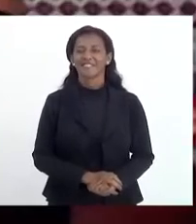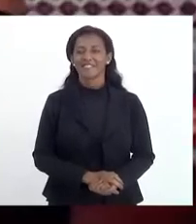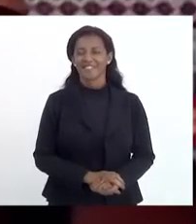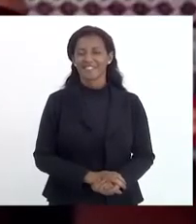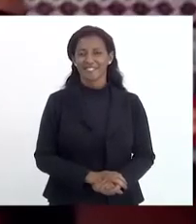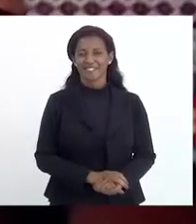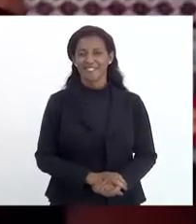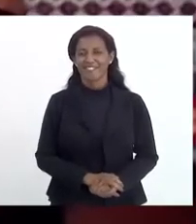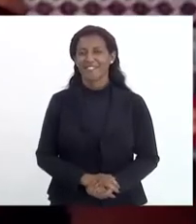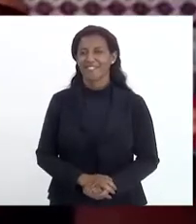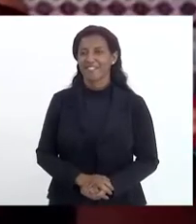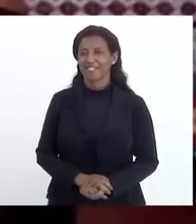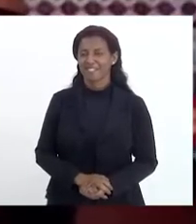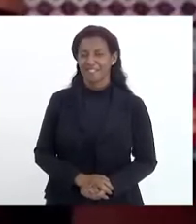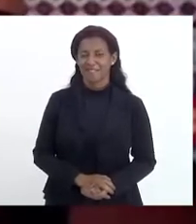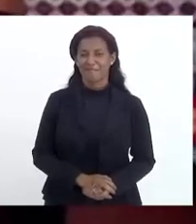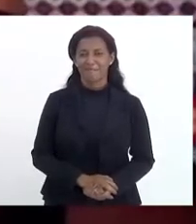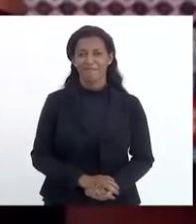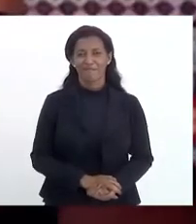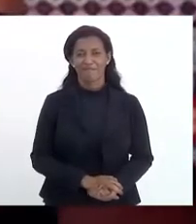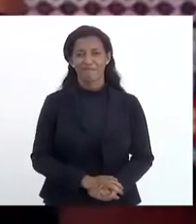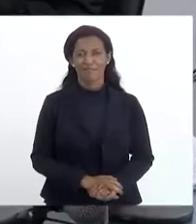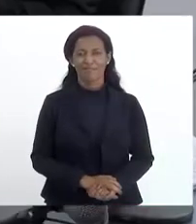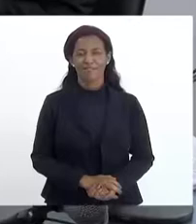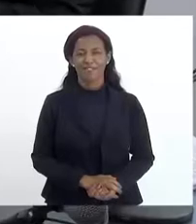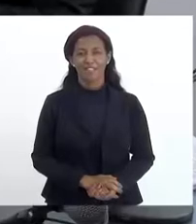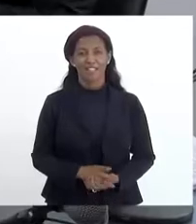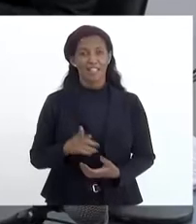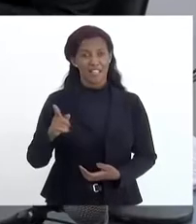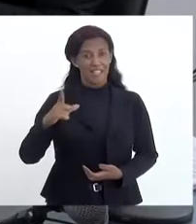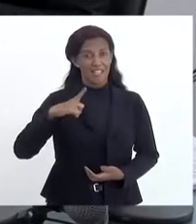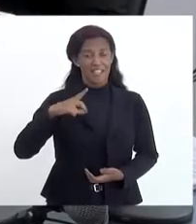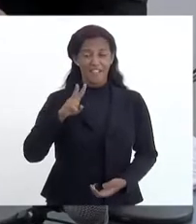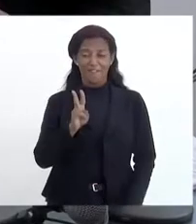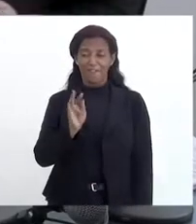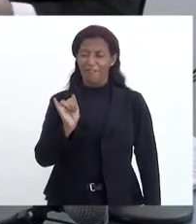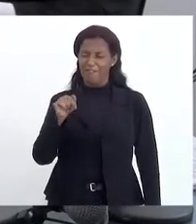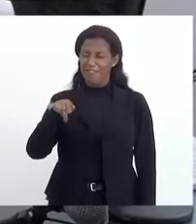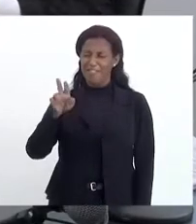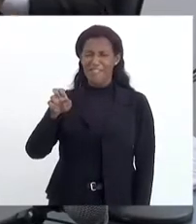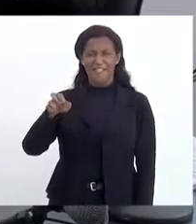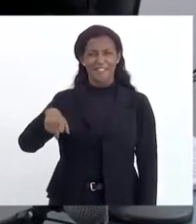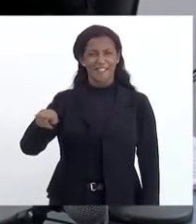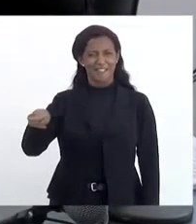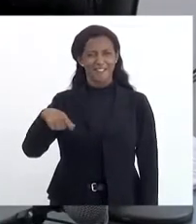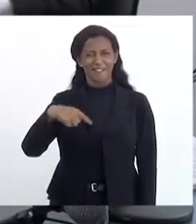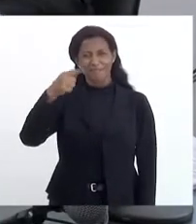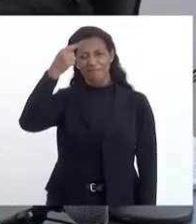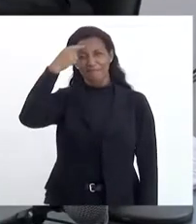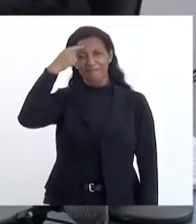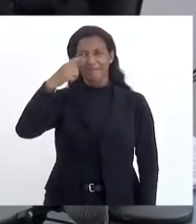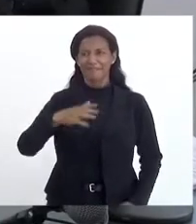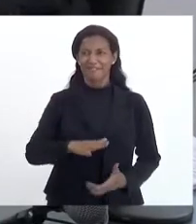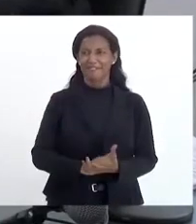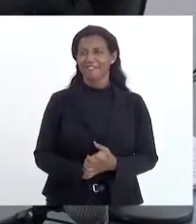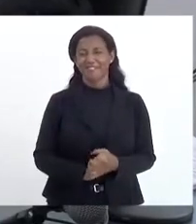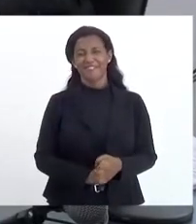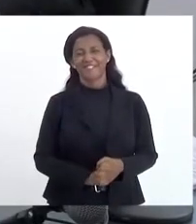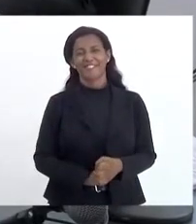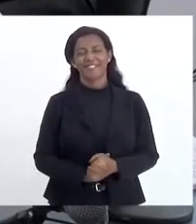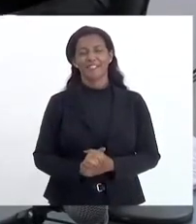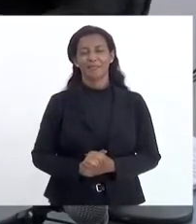Mas... O Márcio Pacheco tem uma ancestralidade viking. Não, meus louros cabelos não me